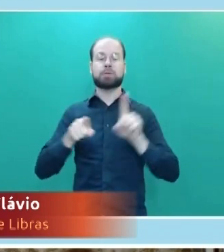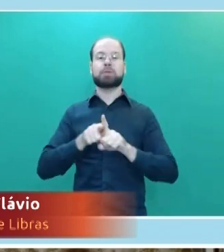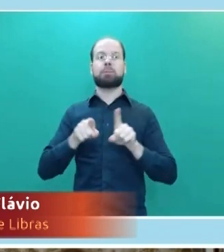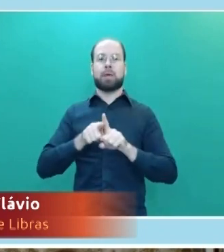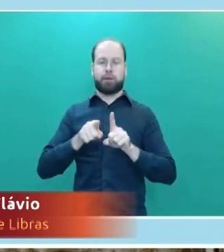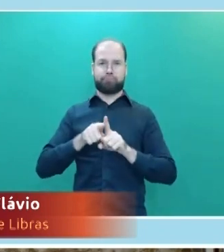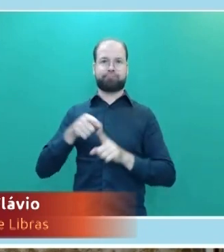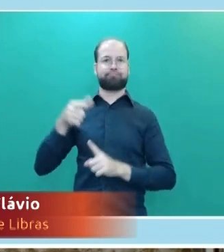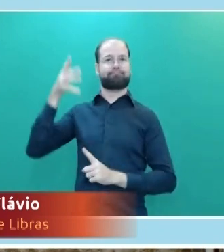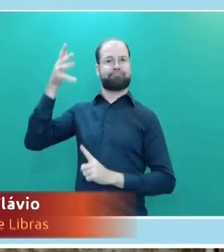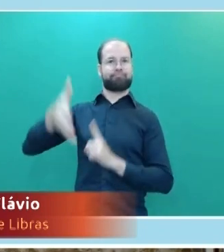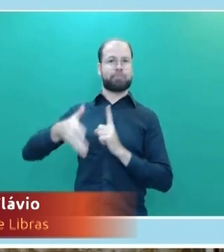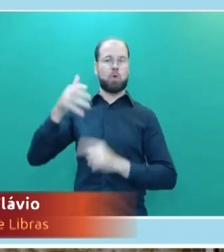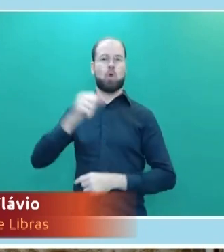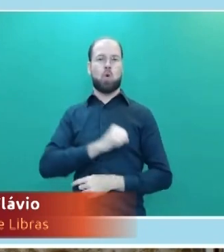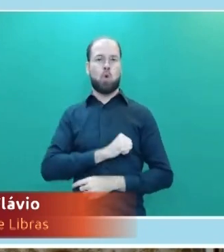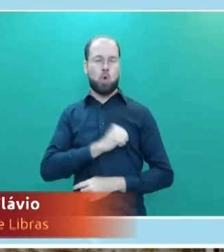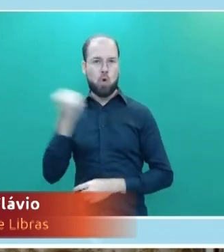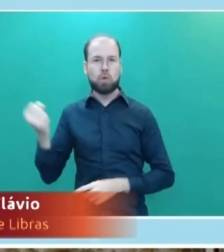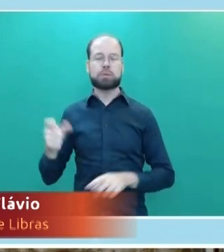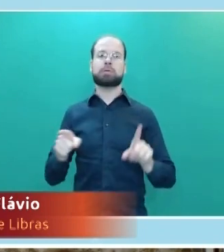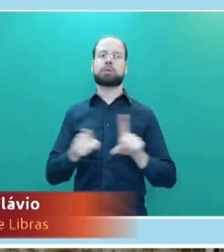de desconsideração,